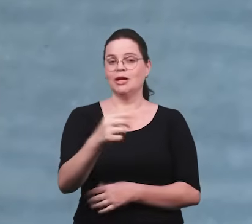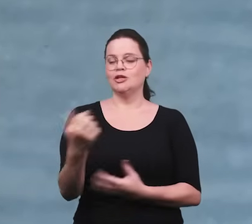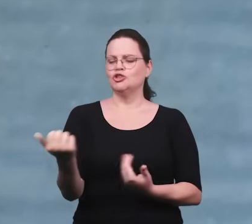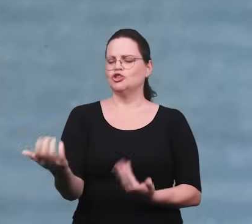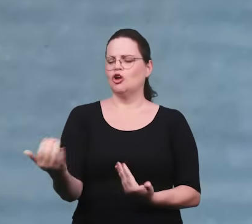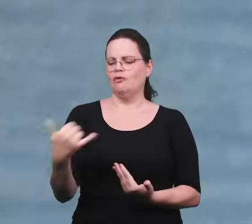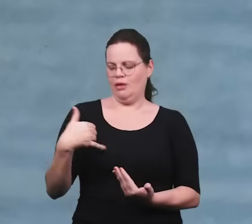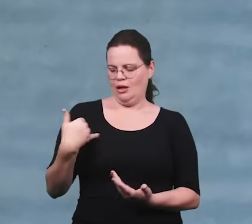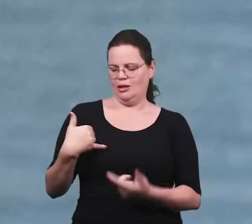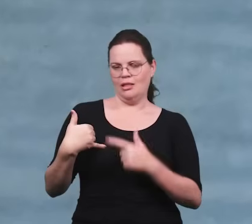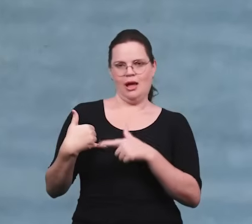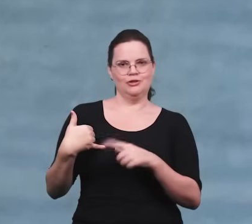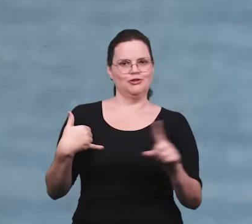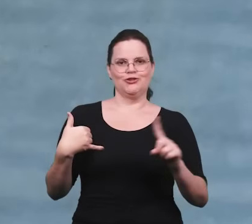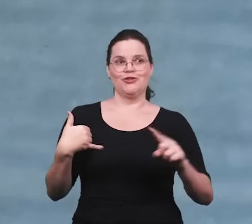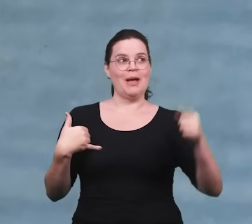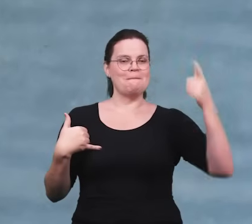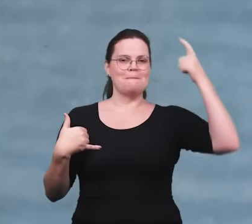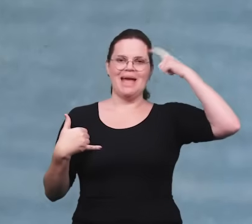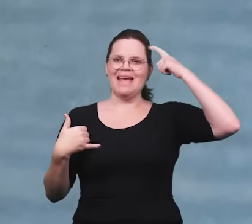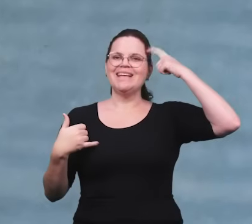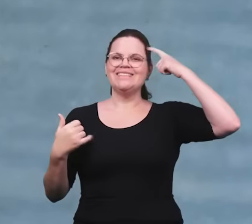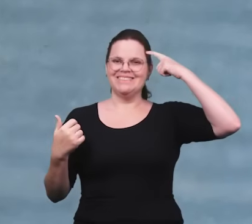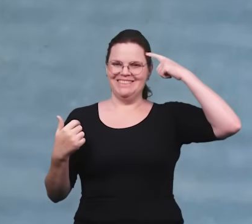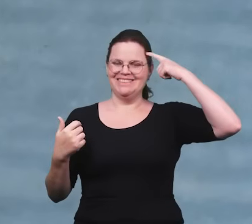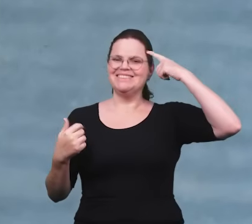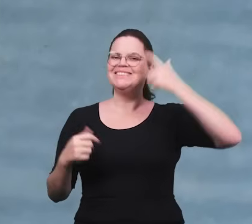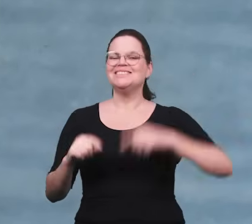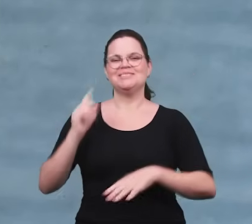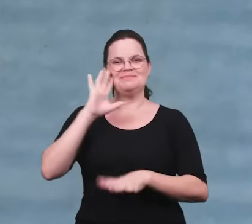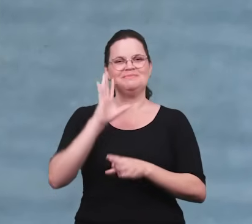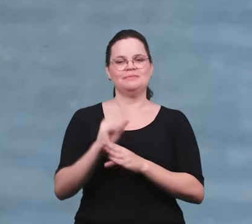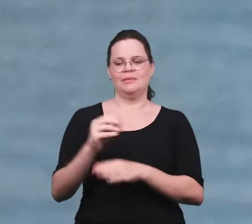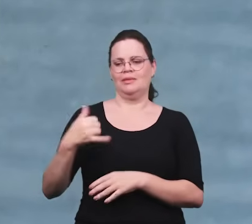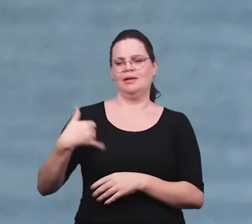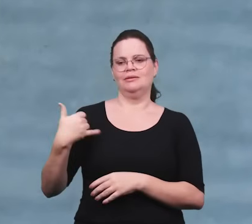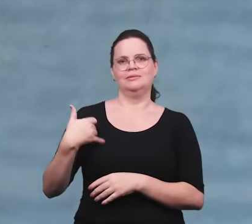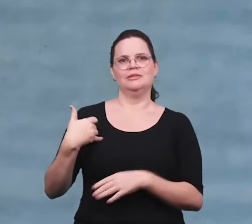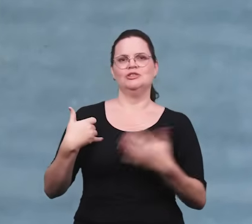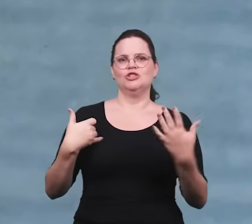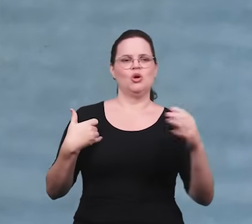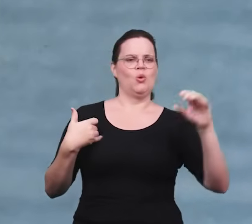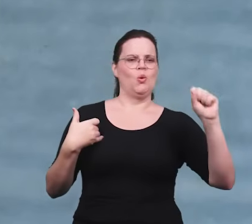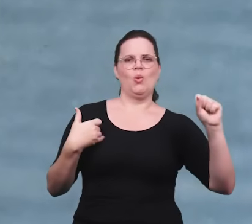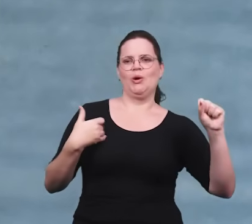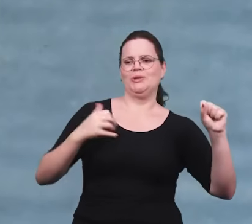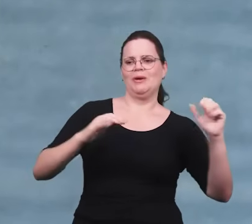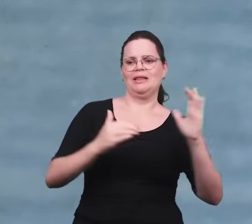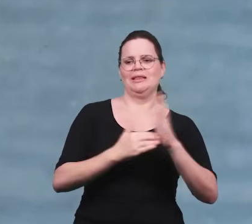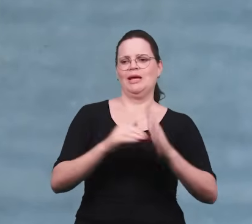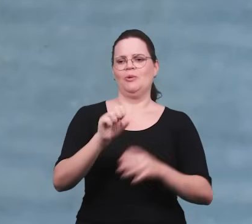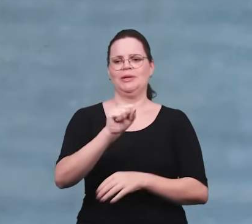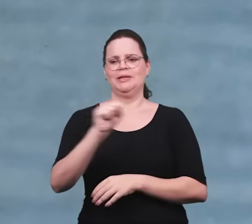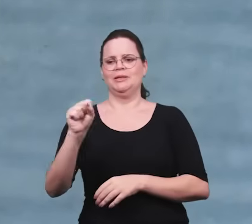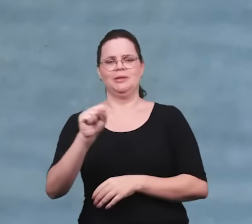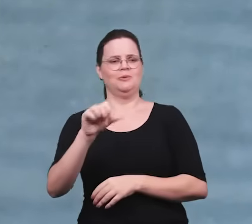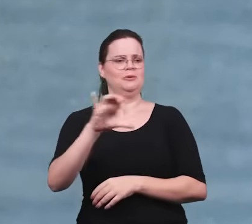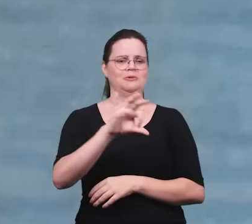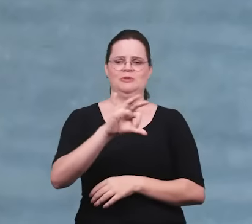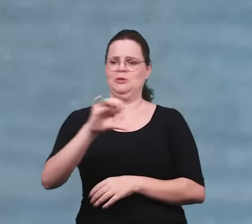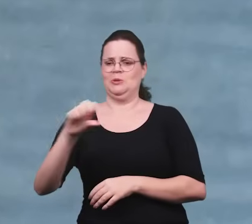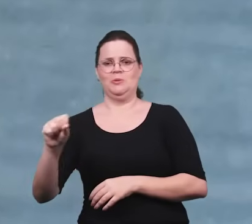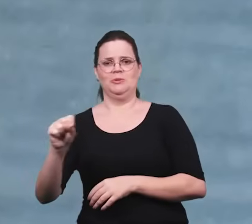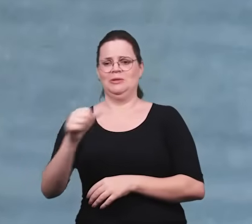juventude está na cabeça, é isso mesmo. Nós temos jovens de 8 aos 88,